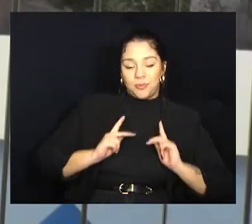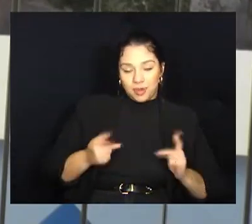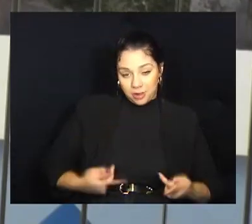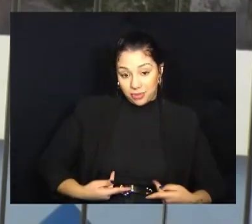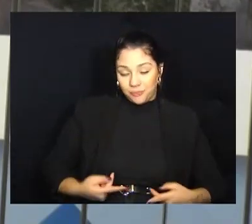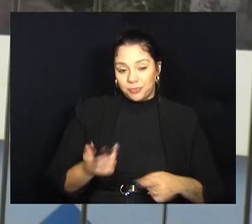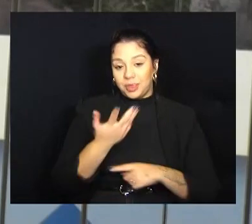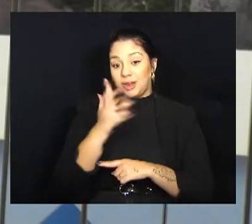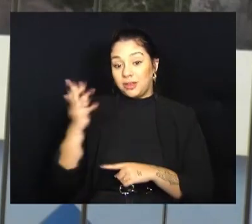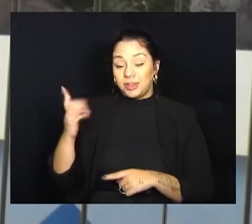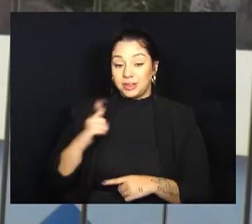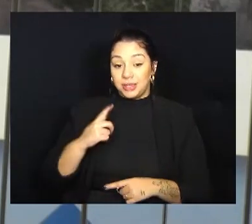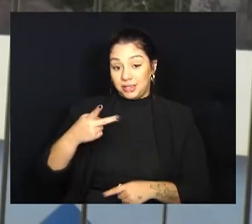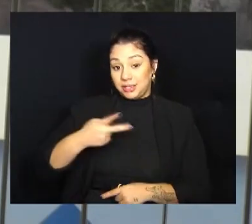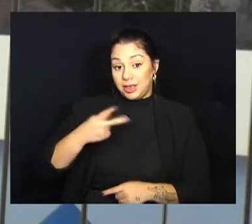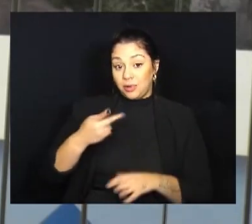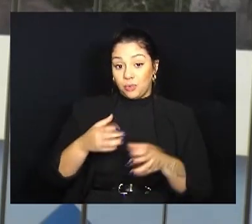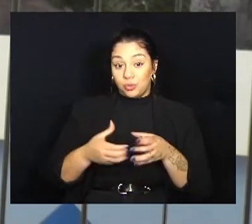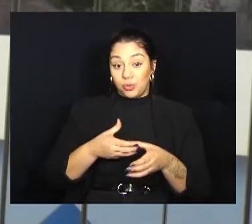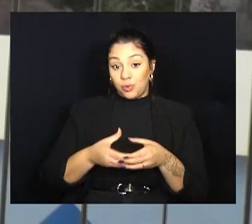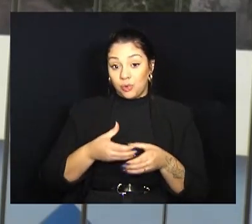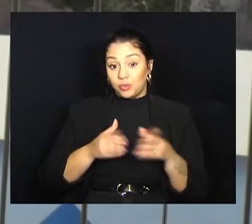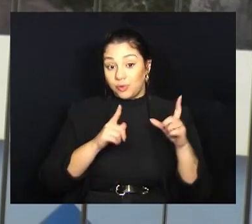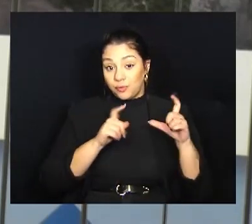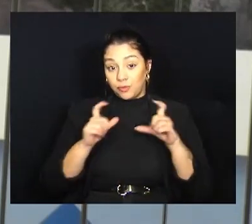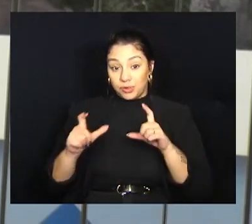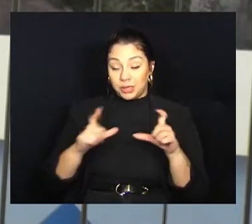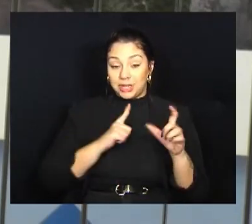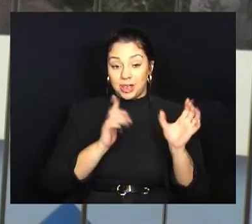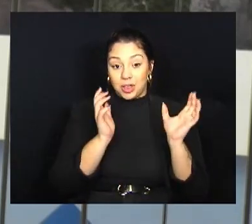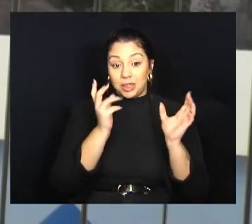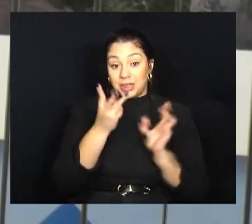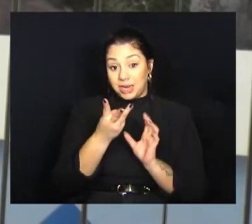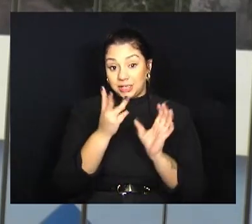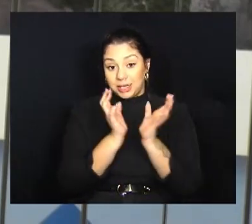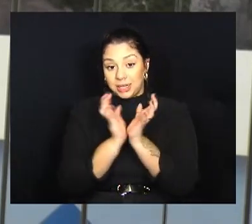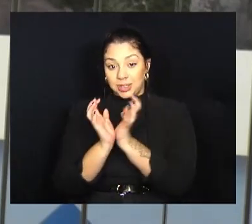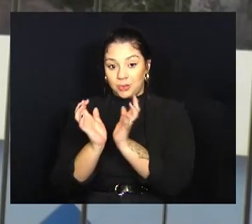segundo concurso de fotografia com 3 categorias.